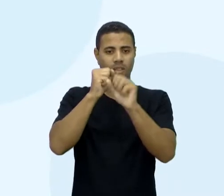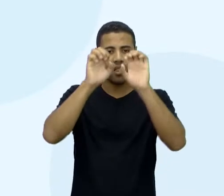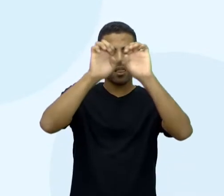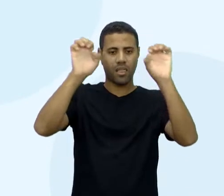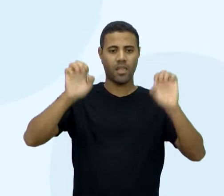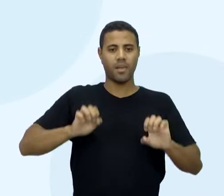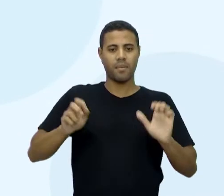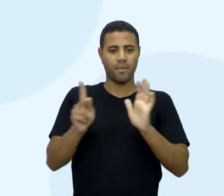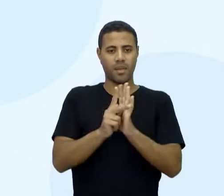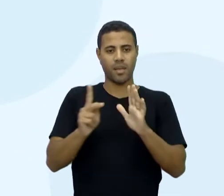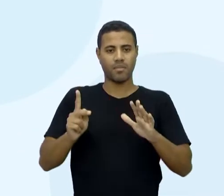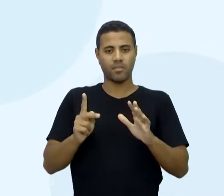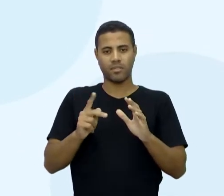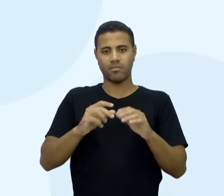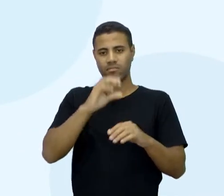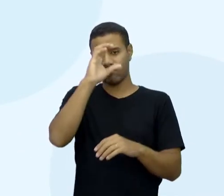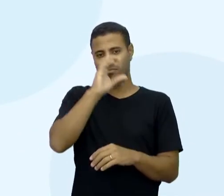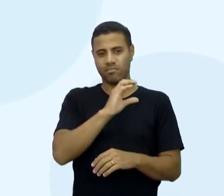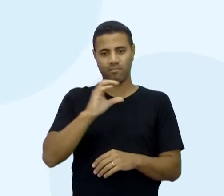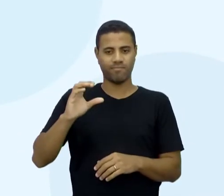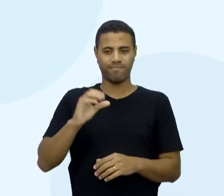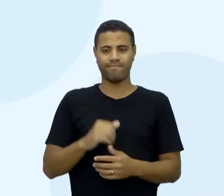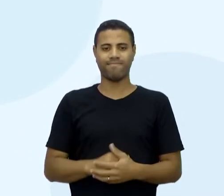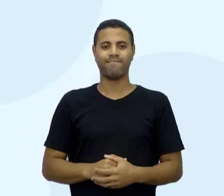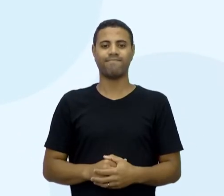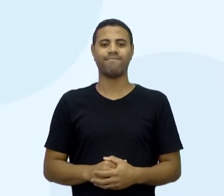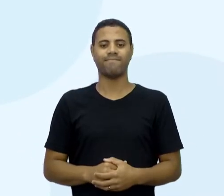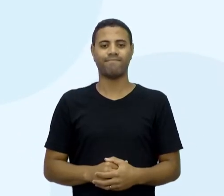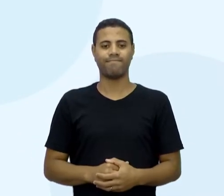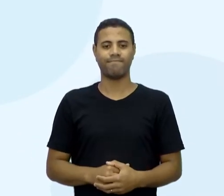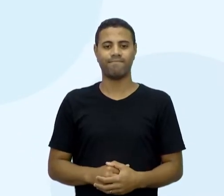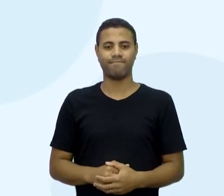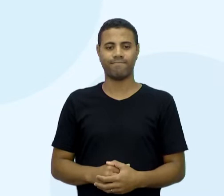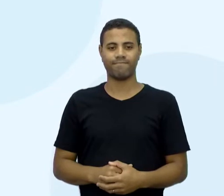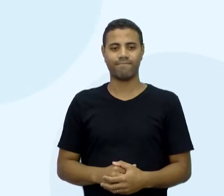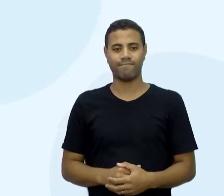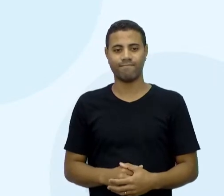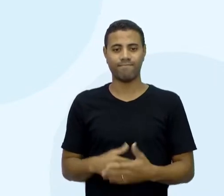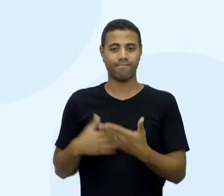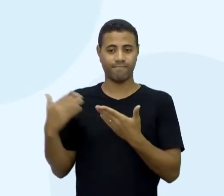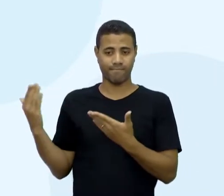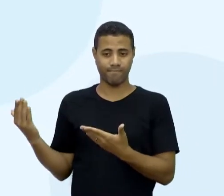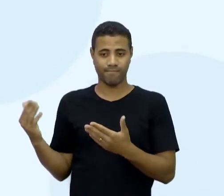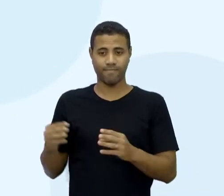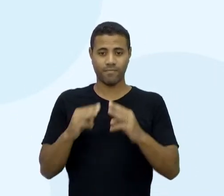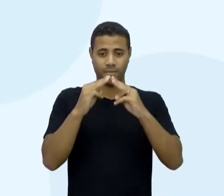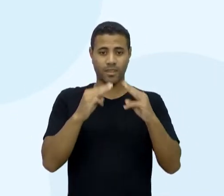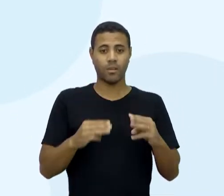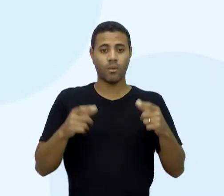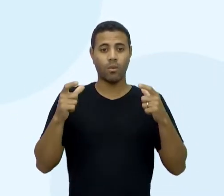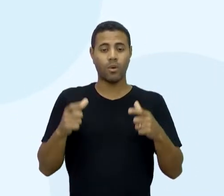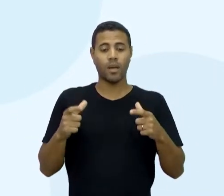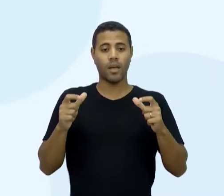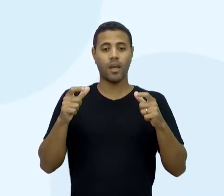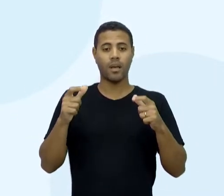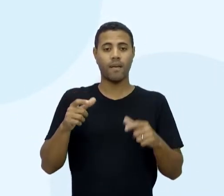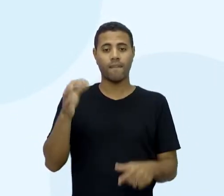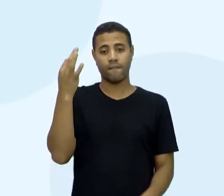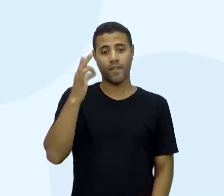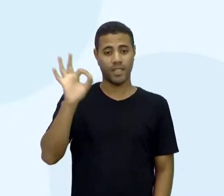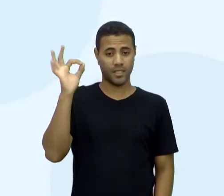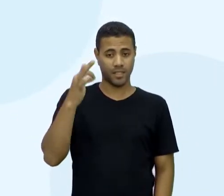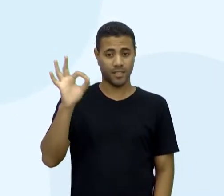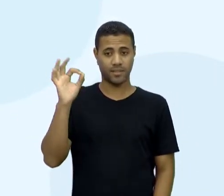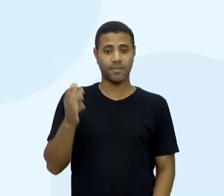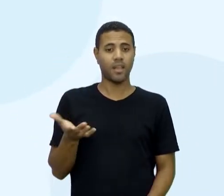beleza? Vamos avançar um pouquinho. Aqui nós temos o Museu do Louvre, na França, né? Essa